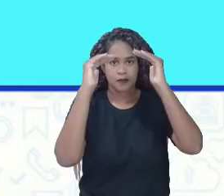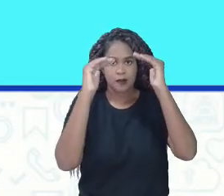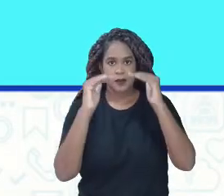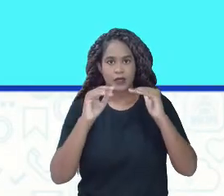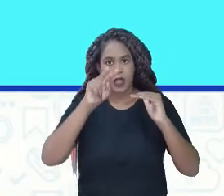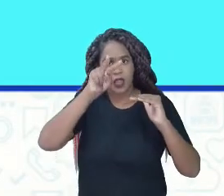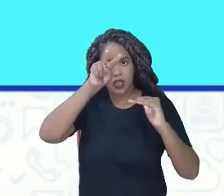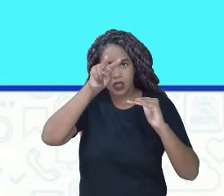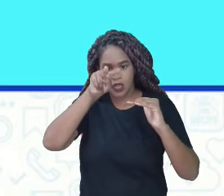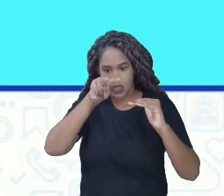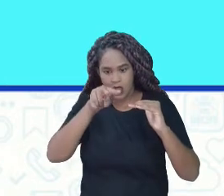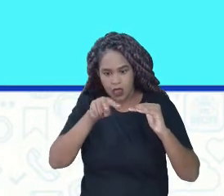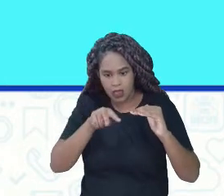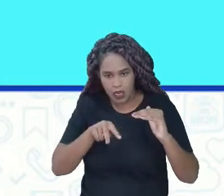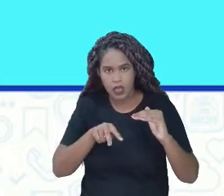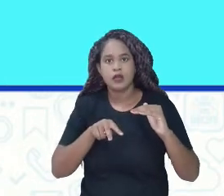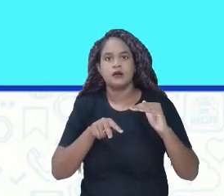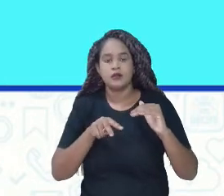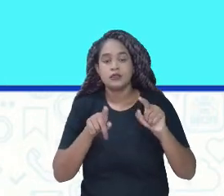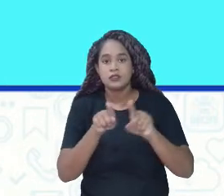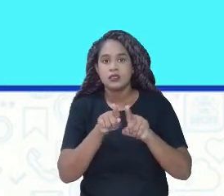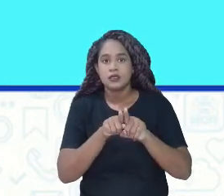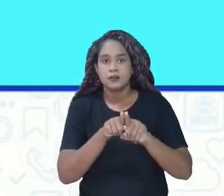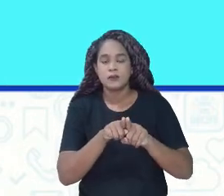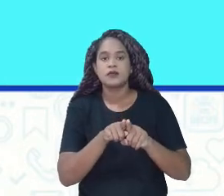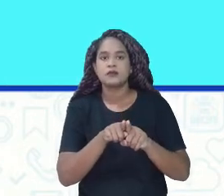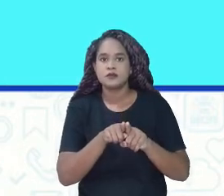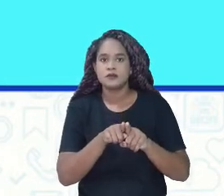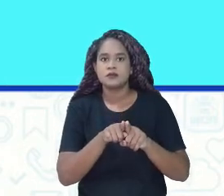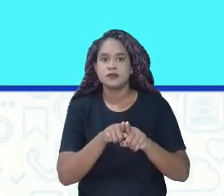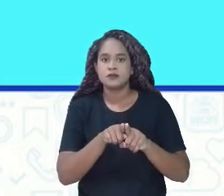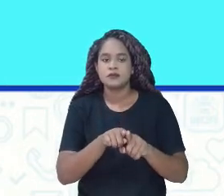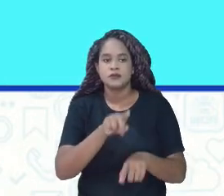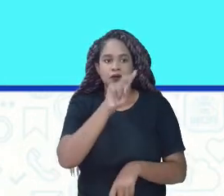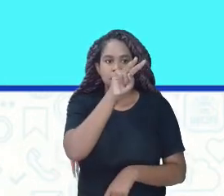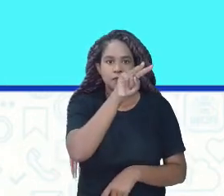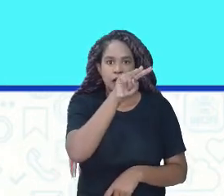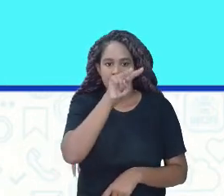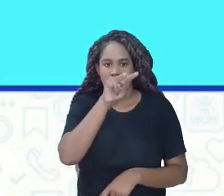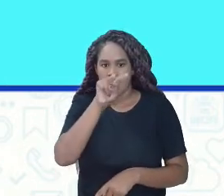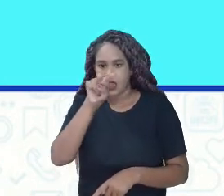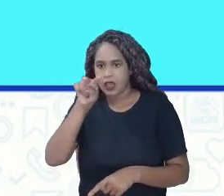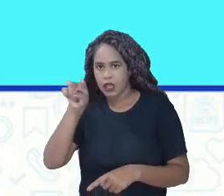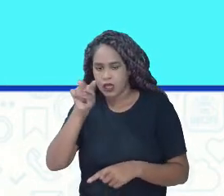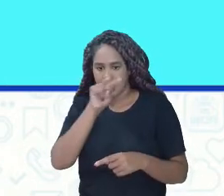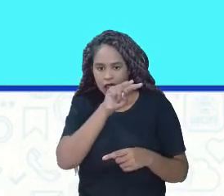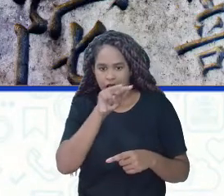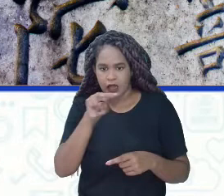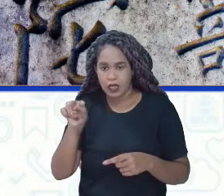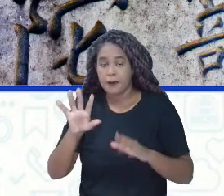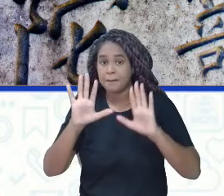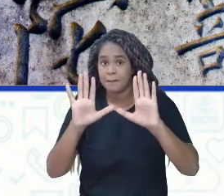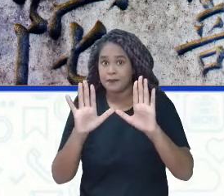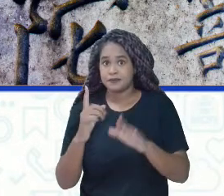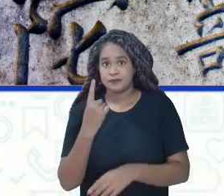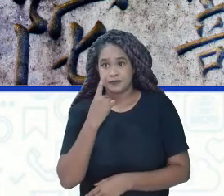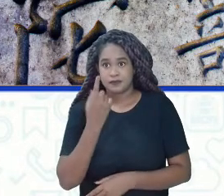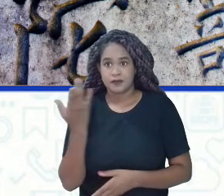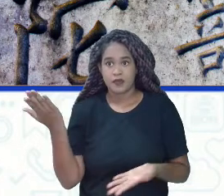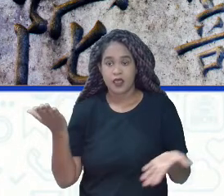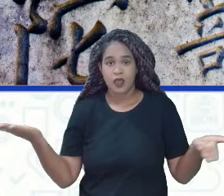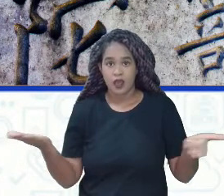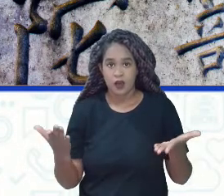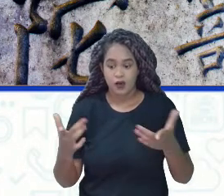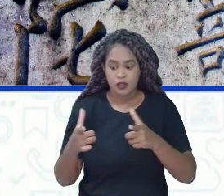é? E a nossa escrita é de cima para baixo e da direita e da esquerda para a direita. Já a